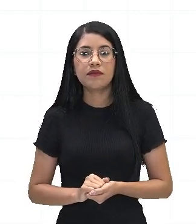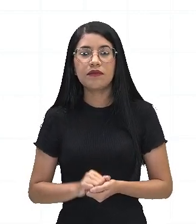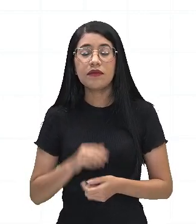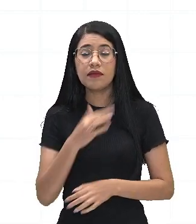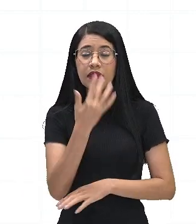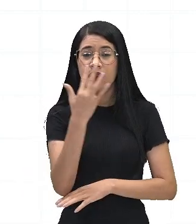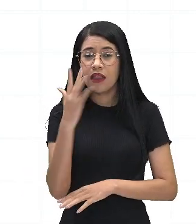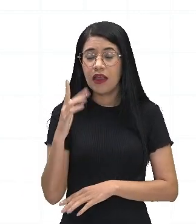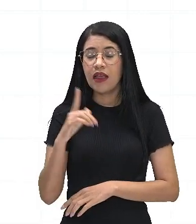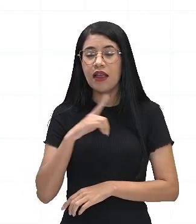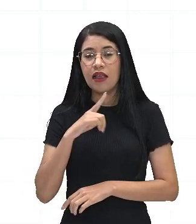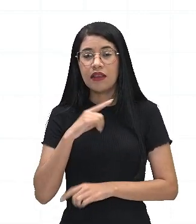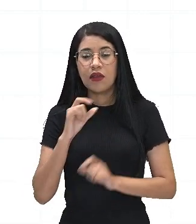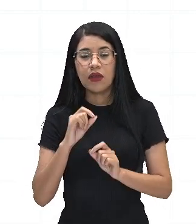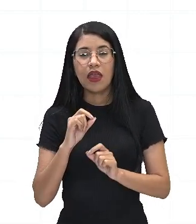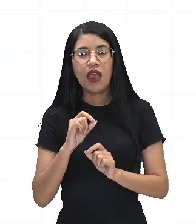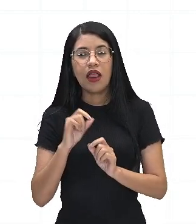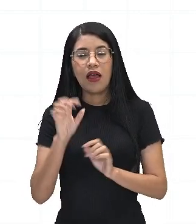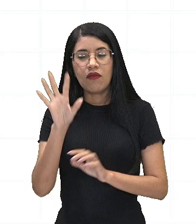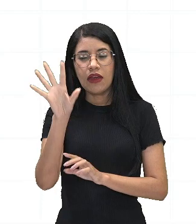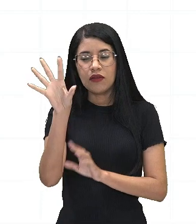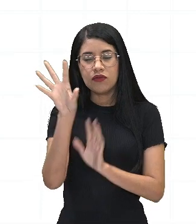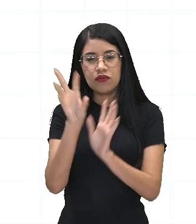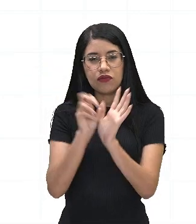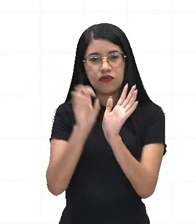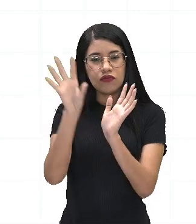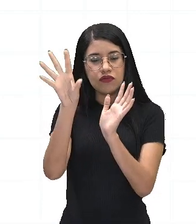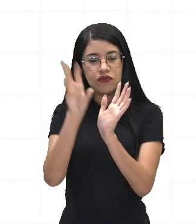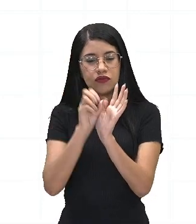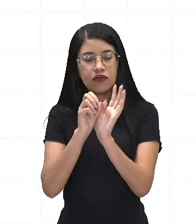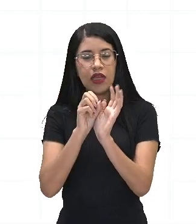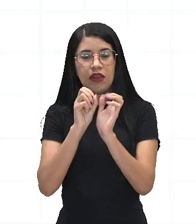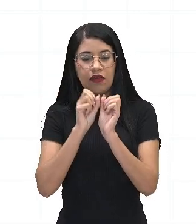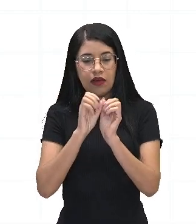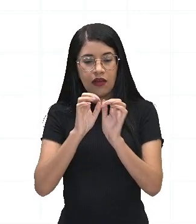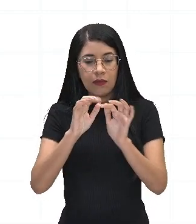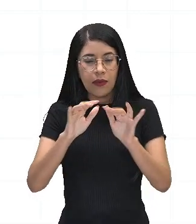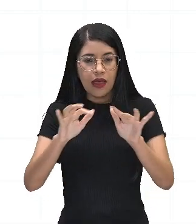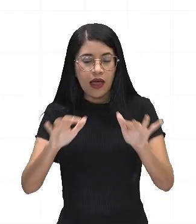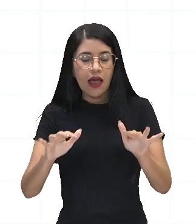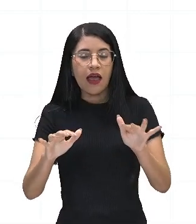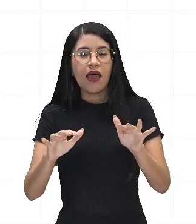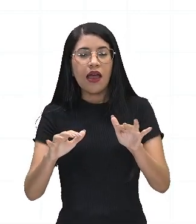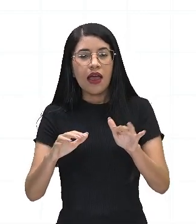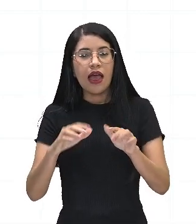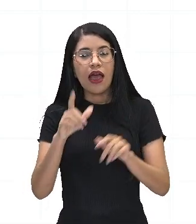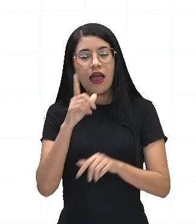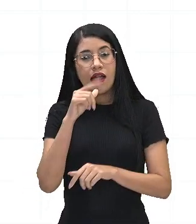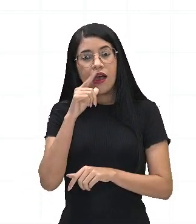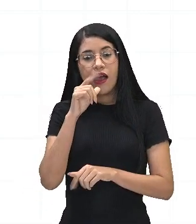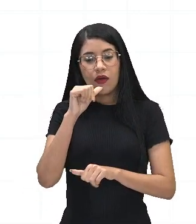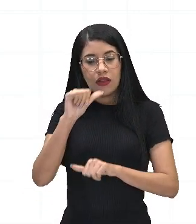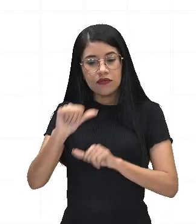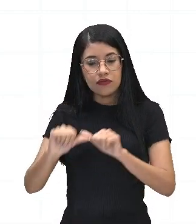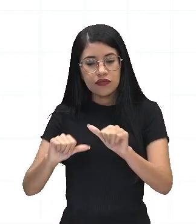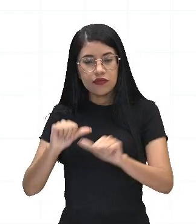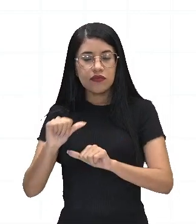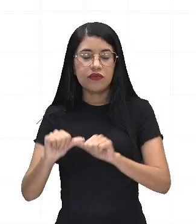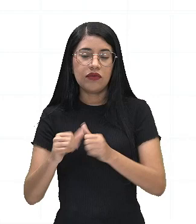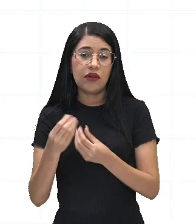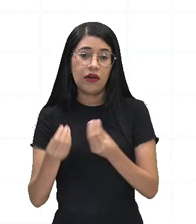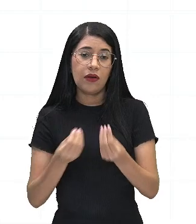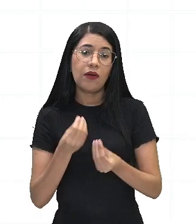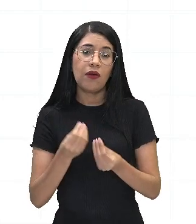essa função de absorver e redistribuir grande quantidade de água por meio